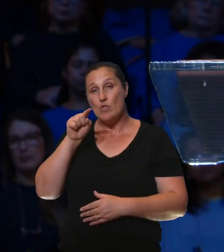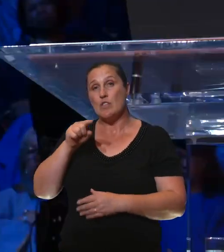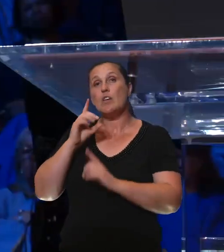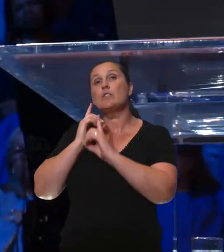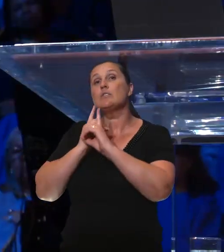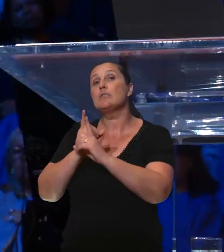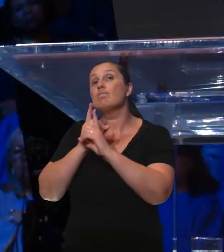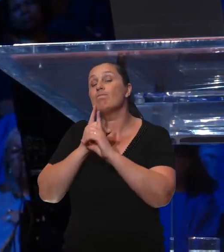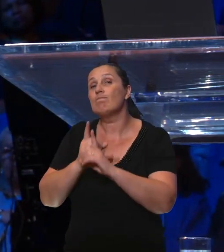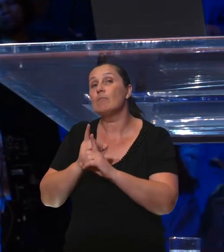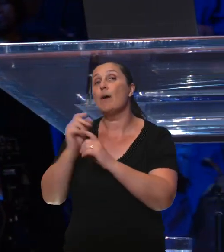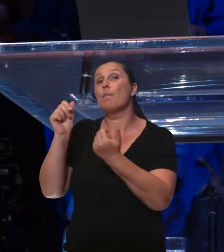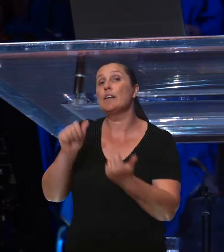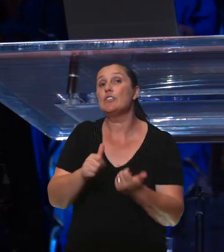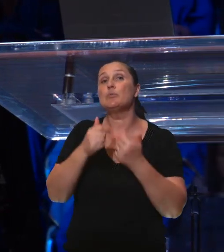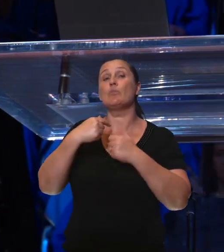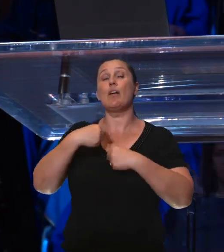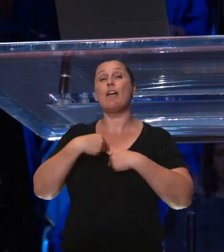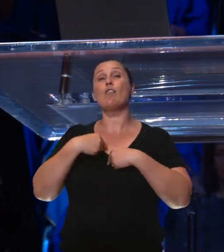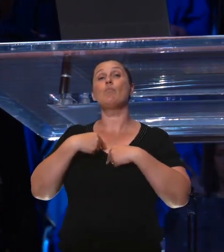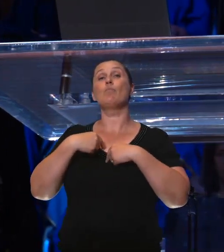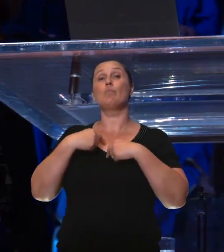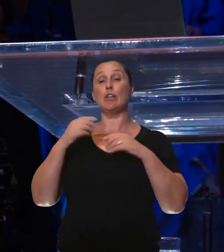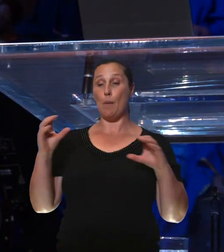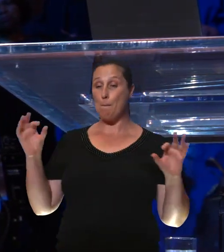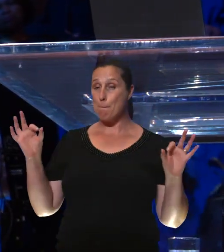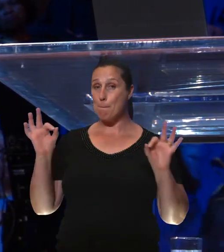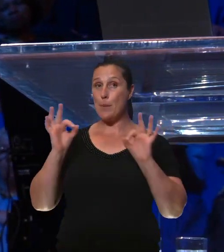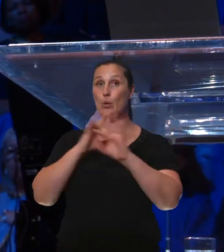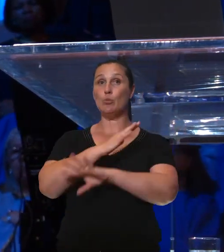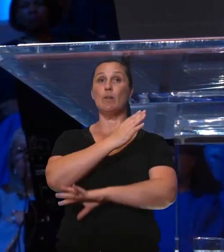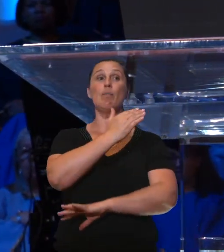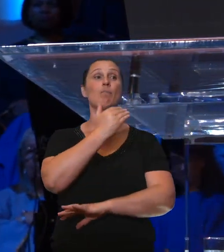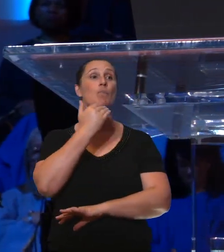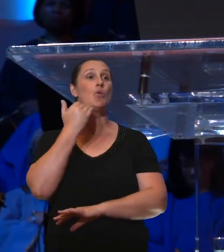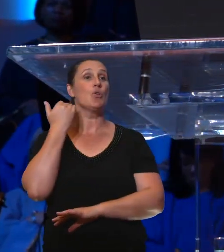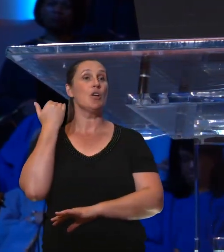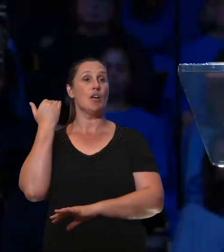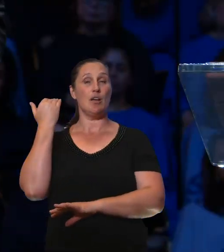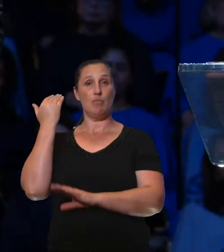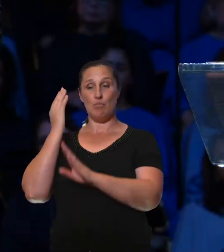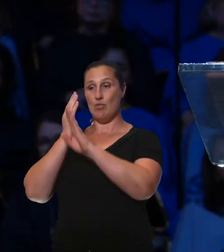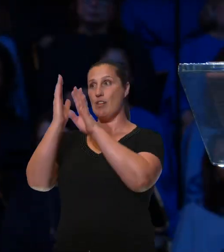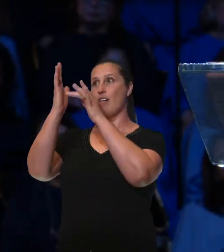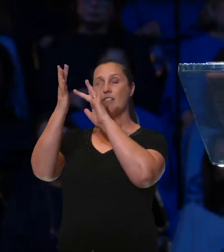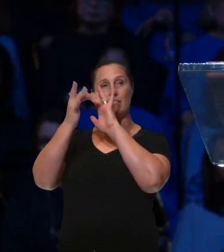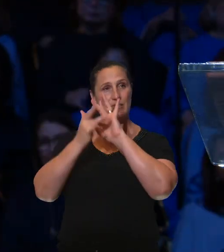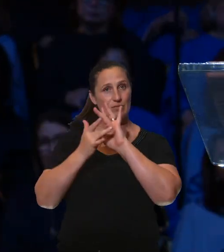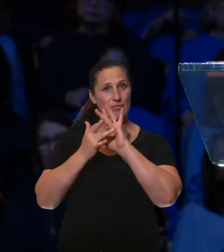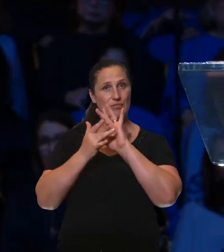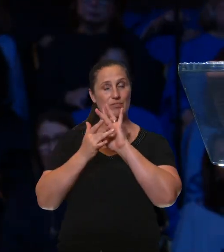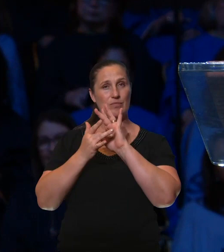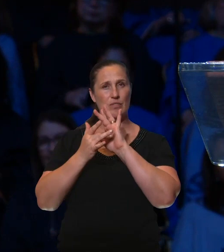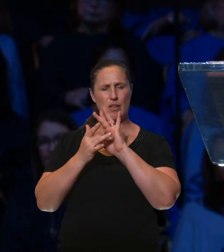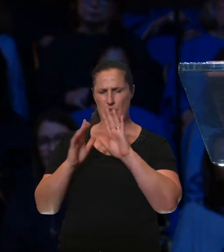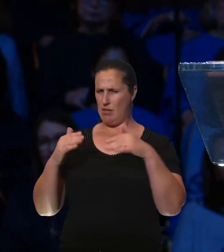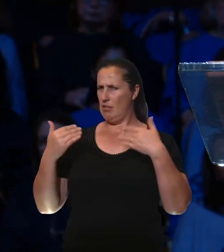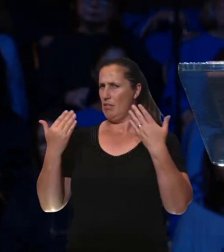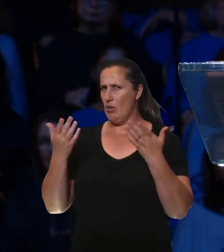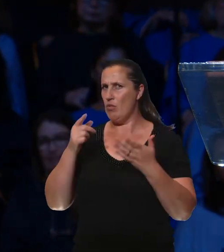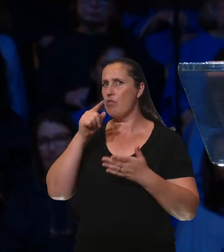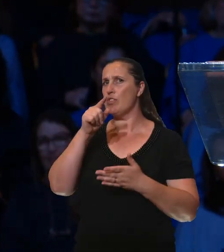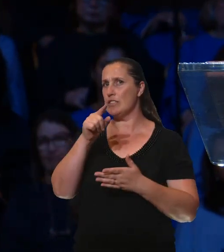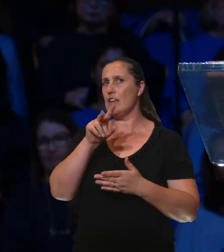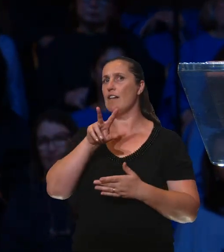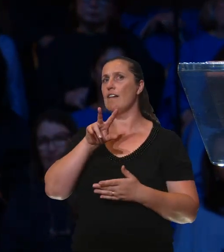de batismo que eu tenho que estar pronto para morrer por Jesus. Por acaso o